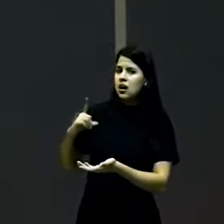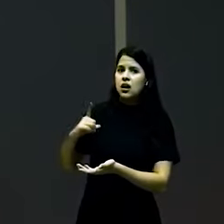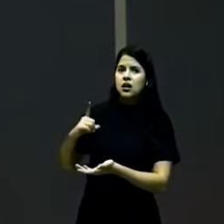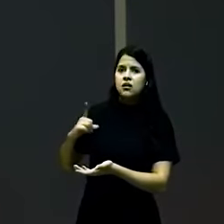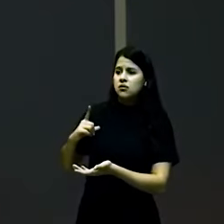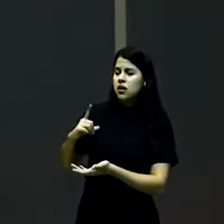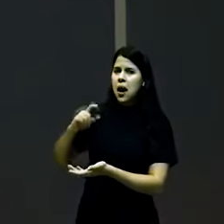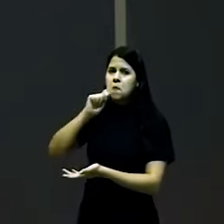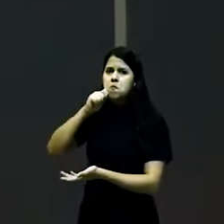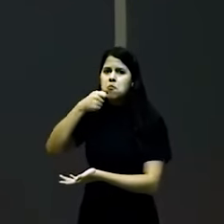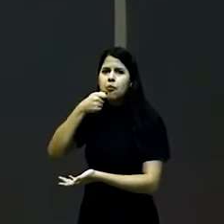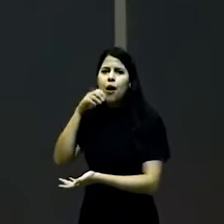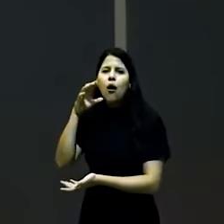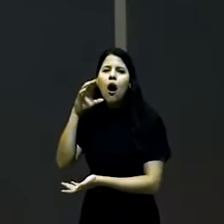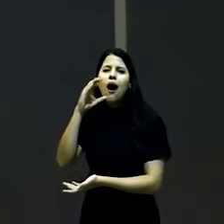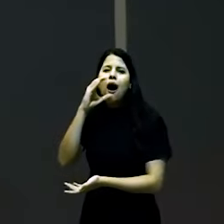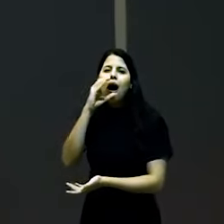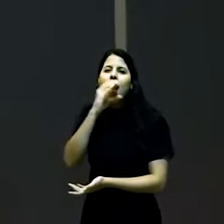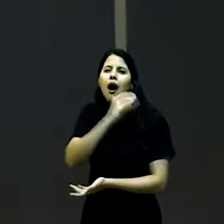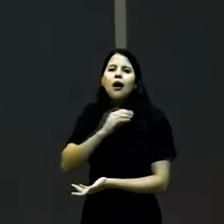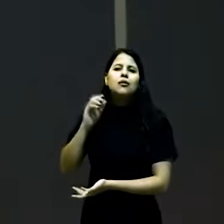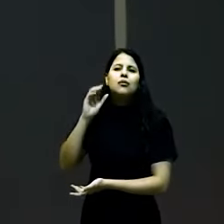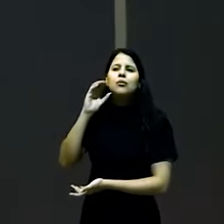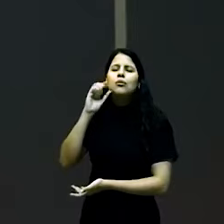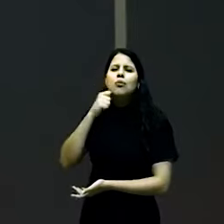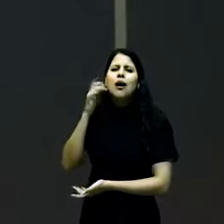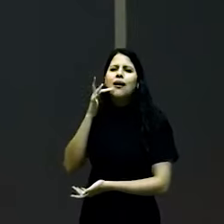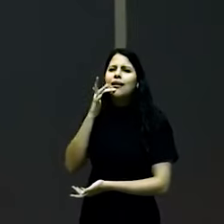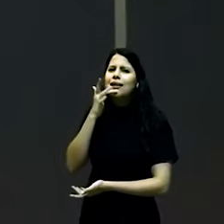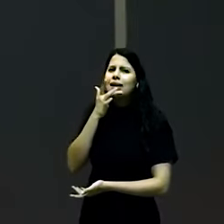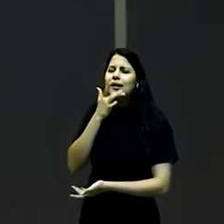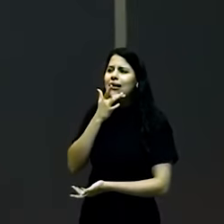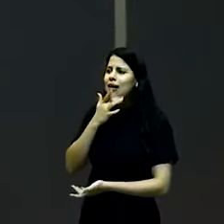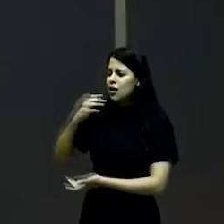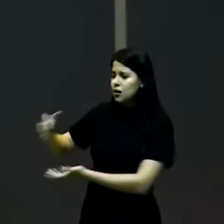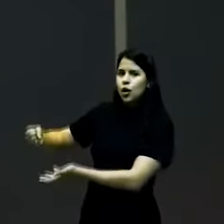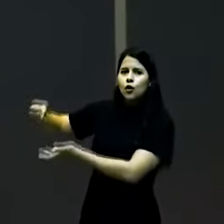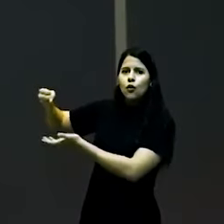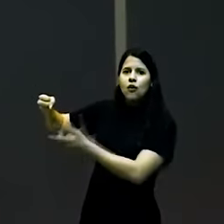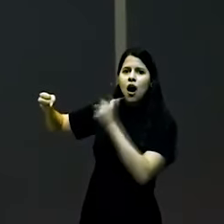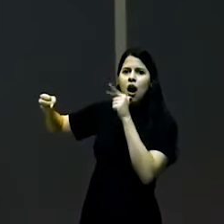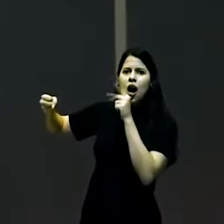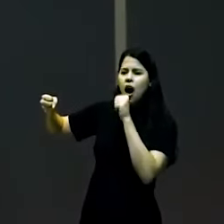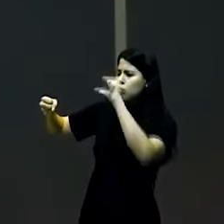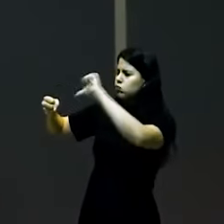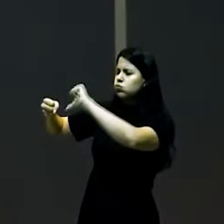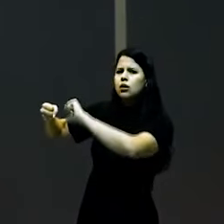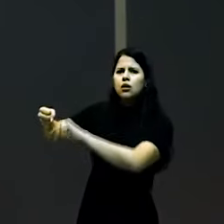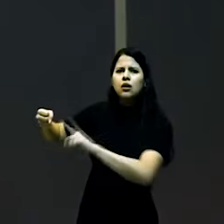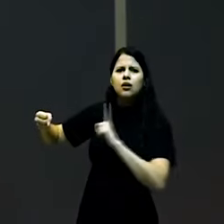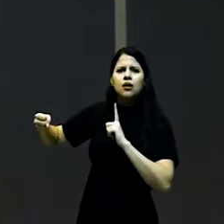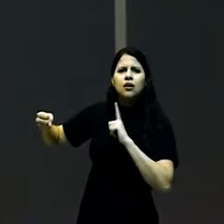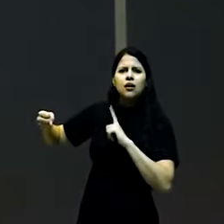com pão quentinho, um vaso de água, matar sede